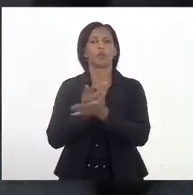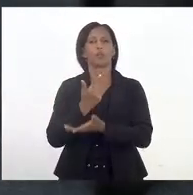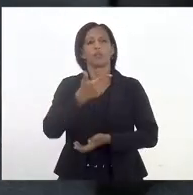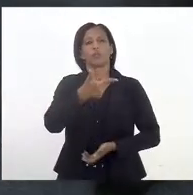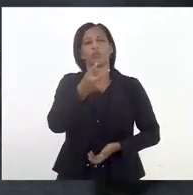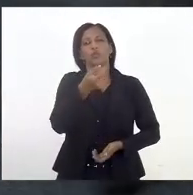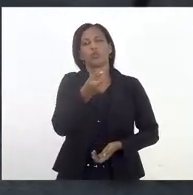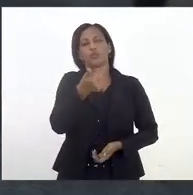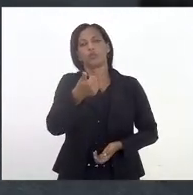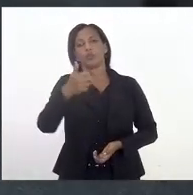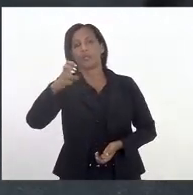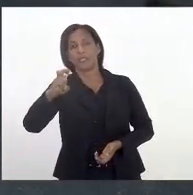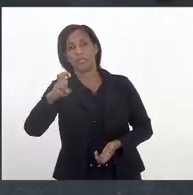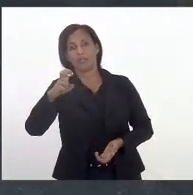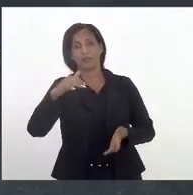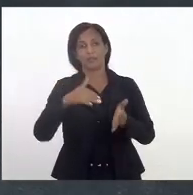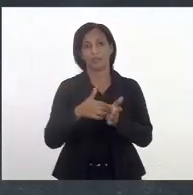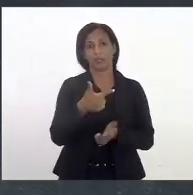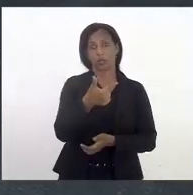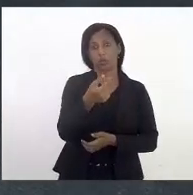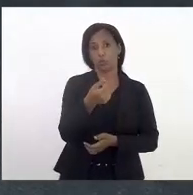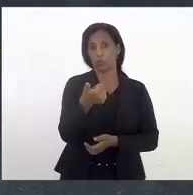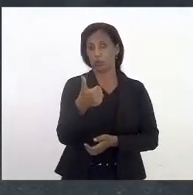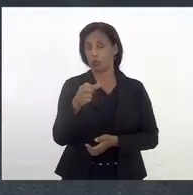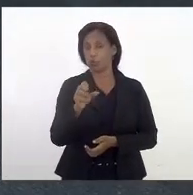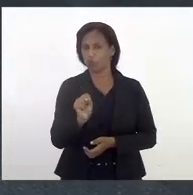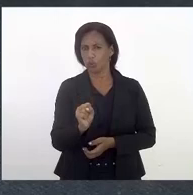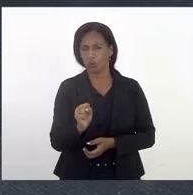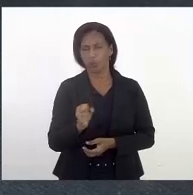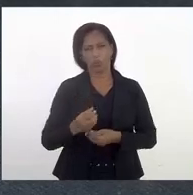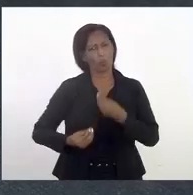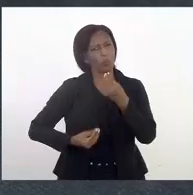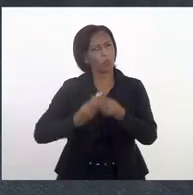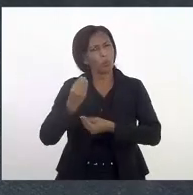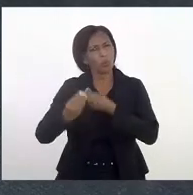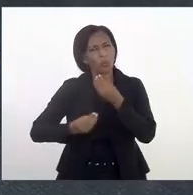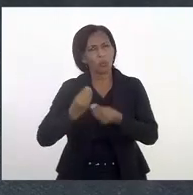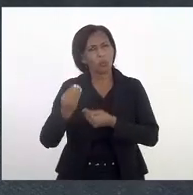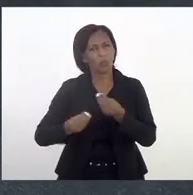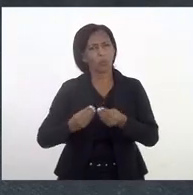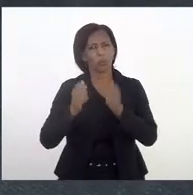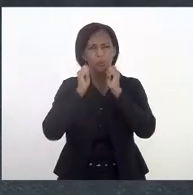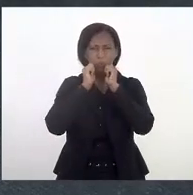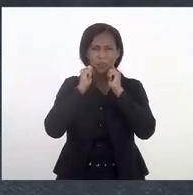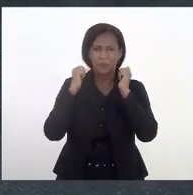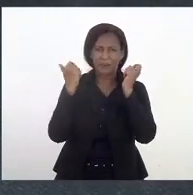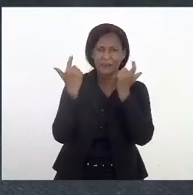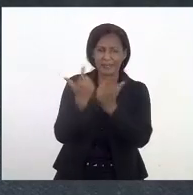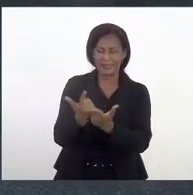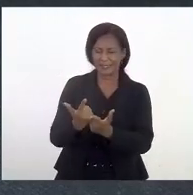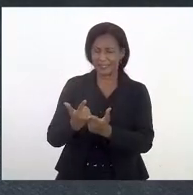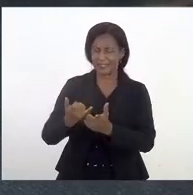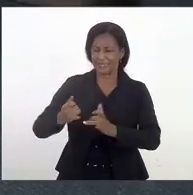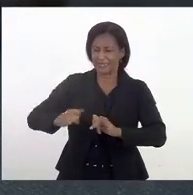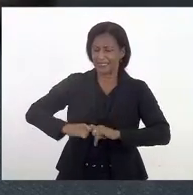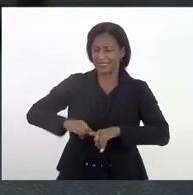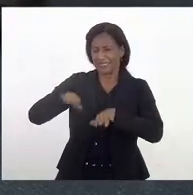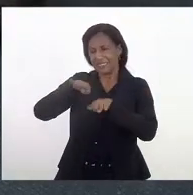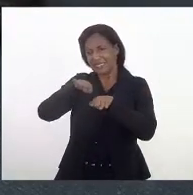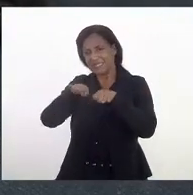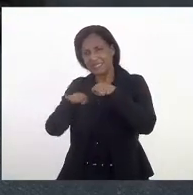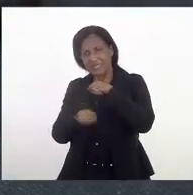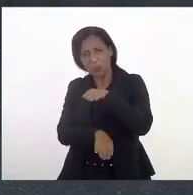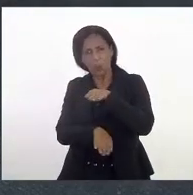2015 a 2018 o quanto essa casa enfrentou sob condições desiguais